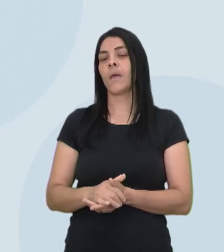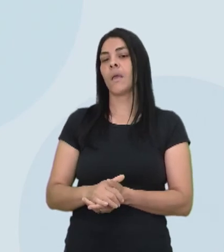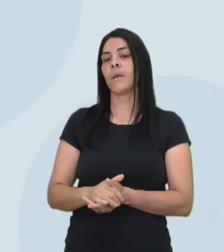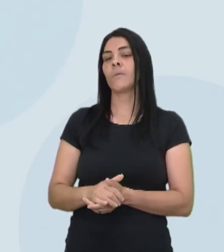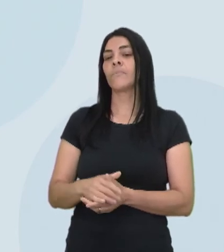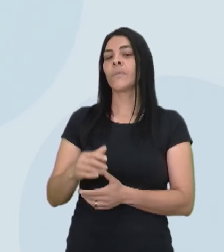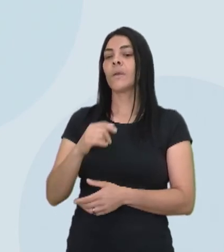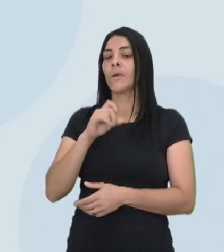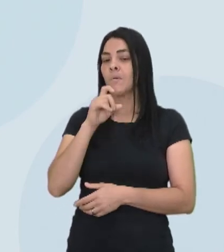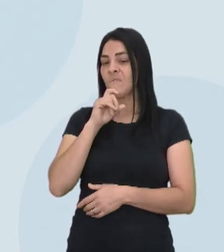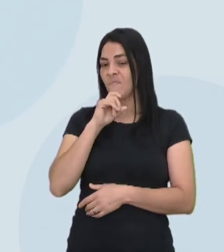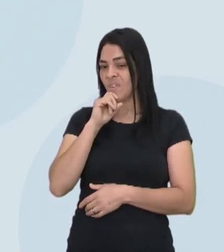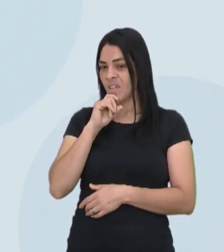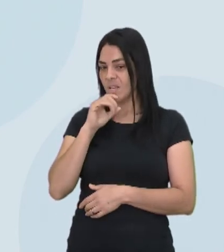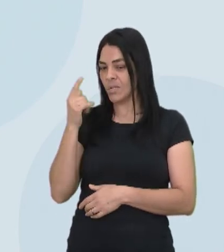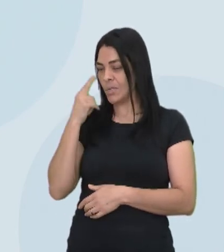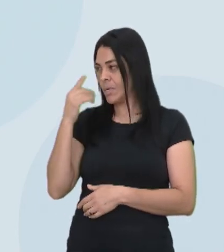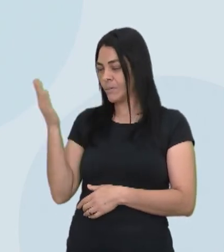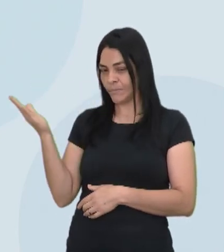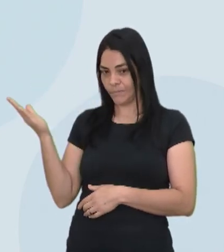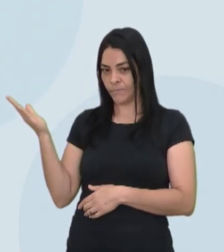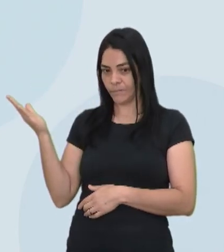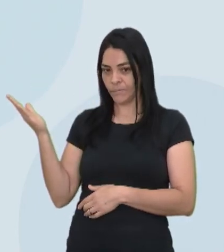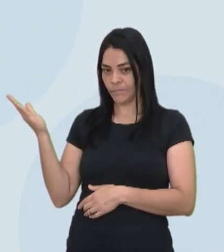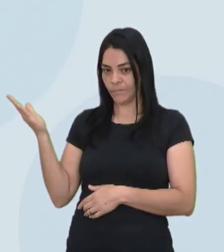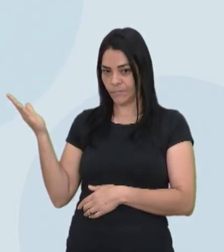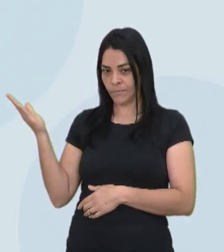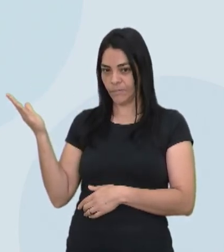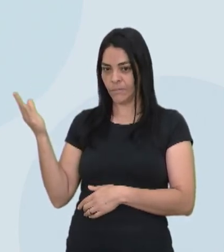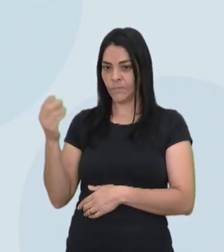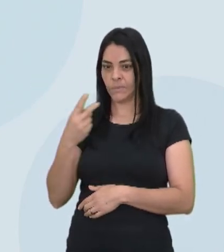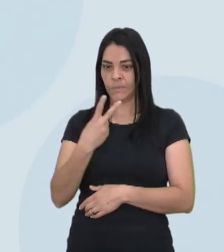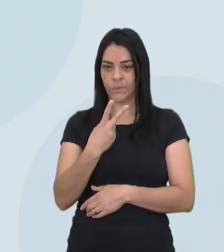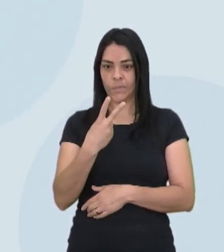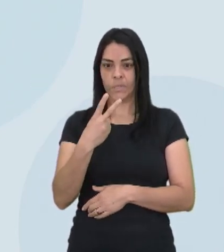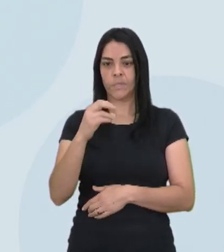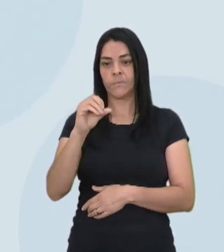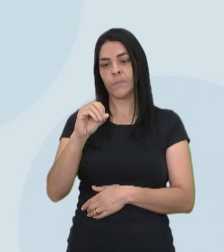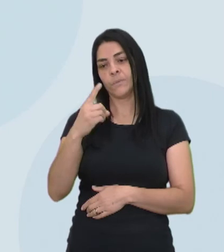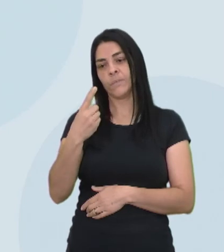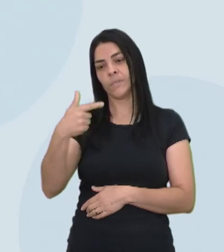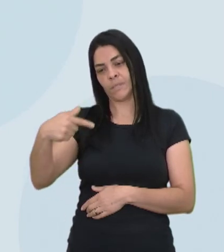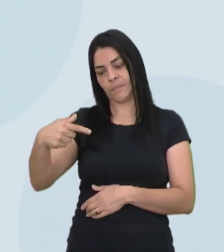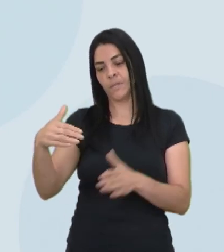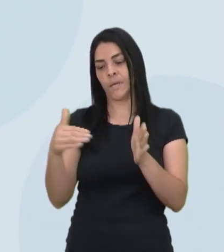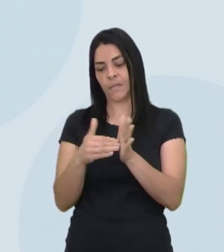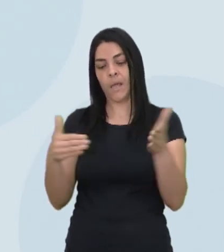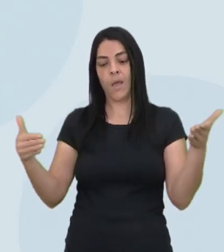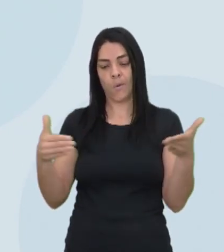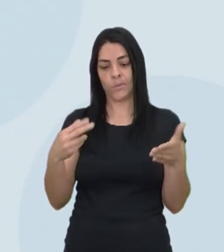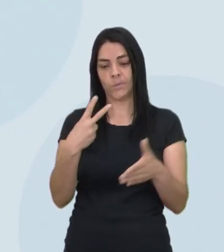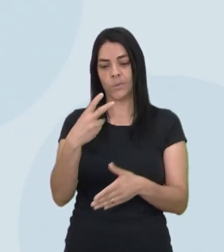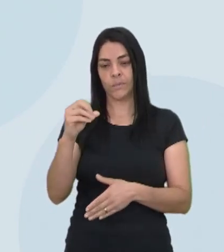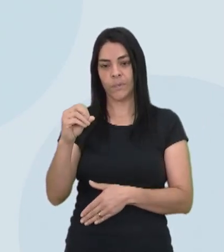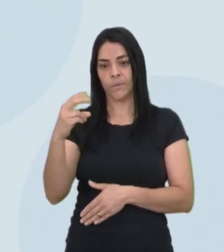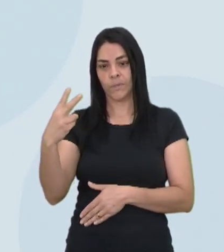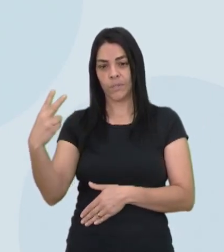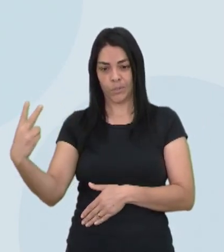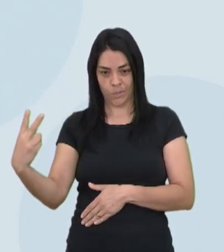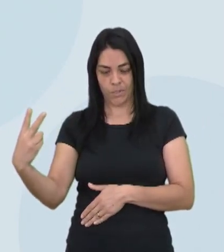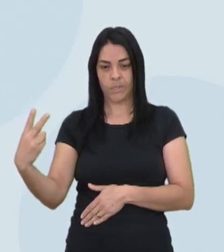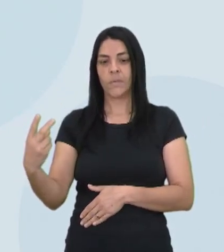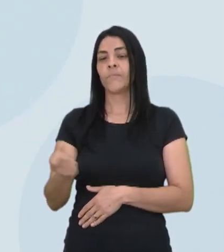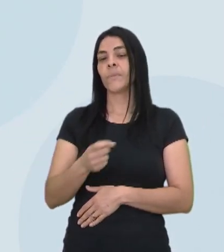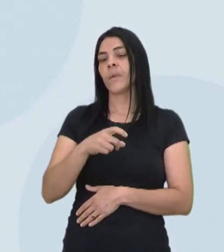mais escuro é a parte que vem de 2017 até o momento atual que a gente vive hoje. E a parte em